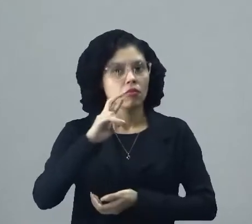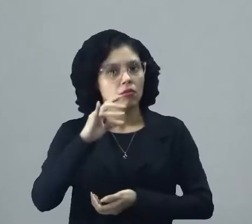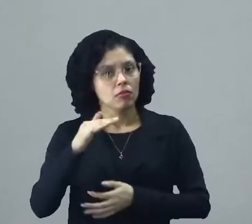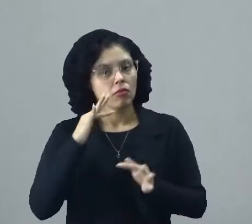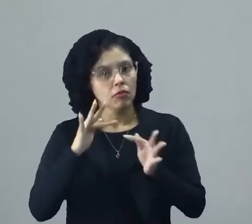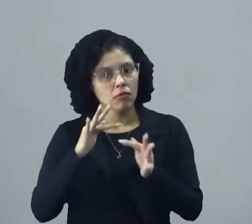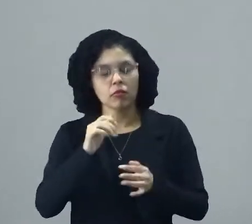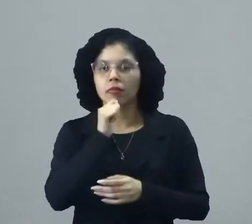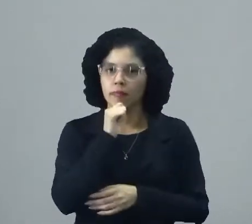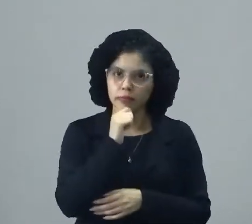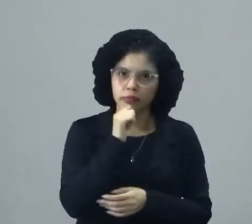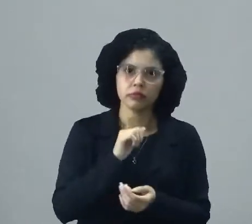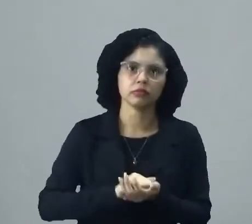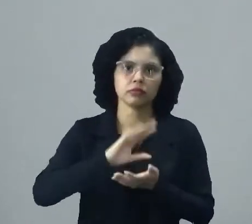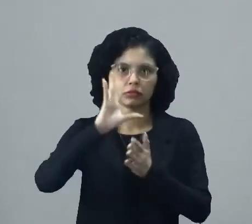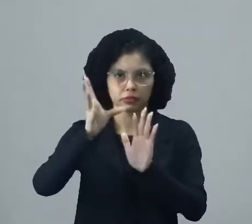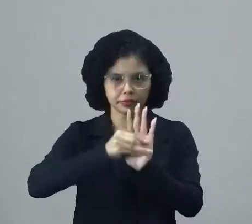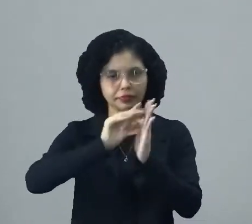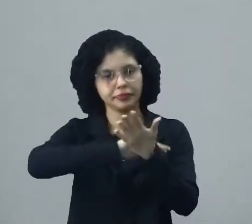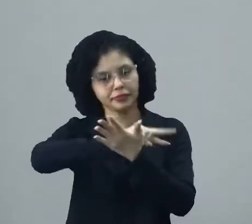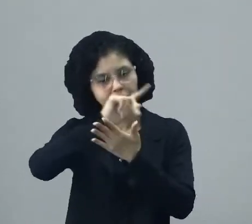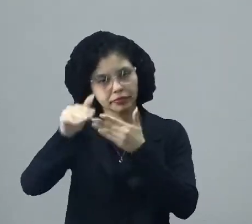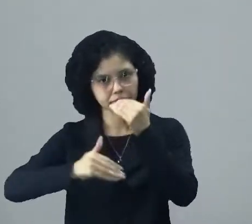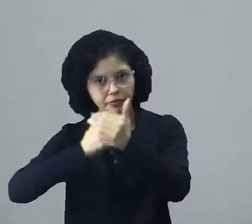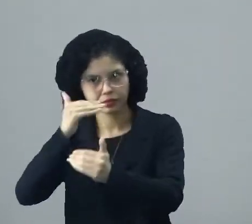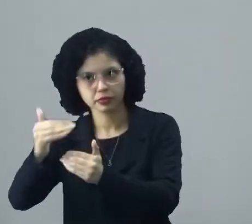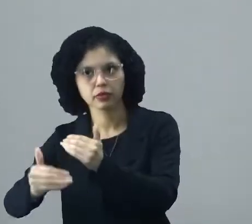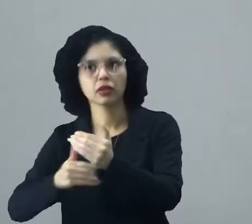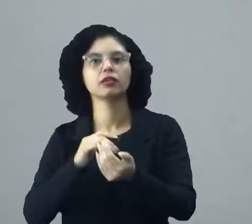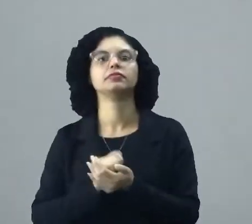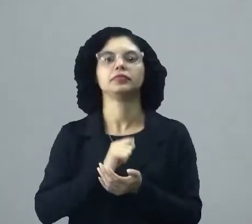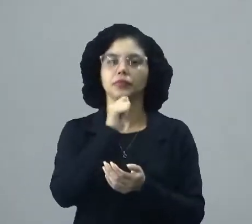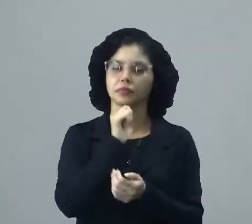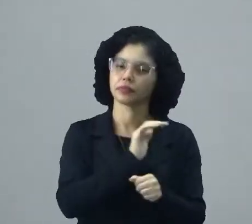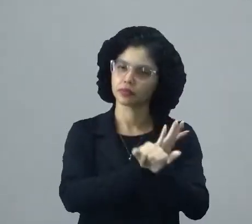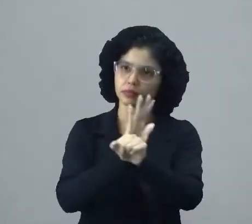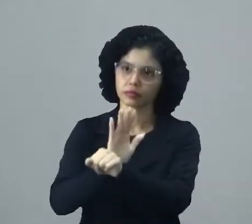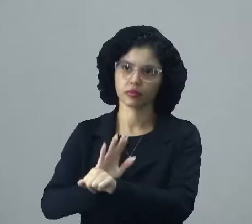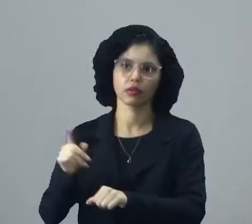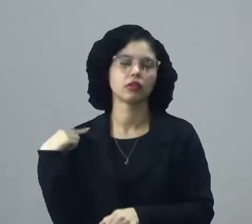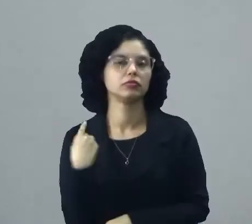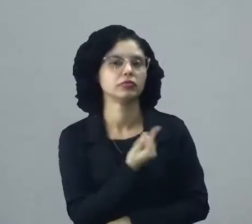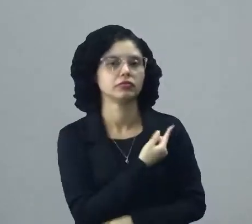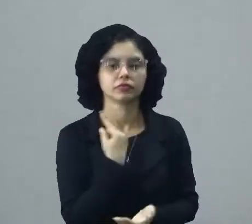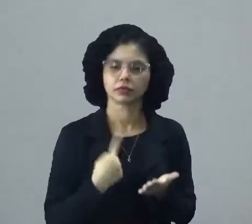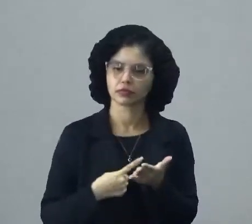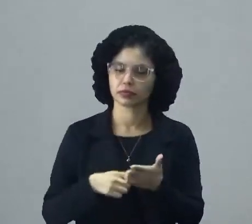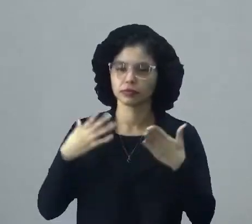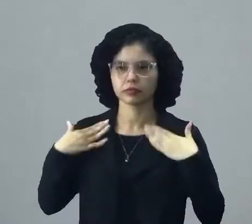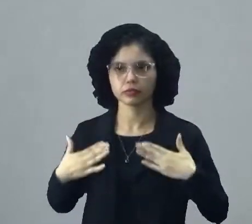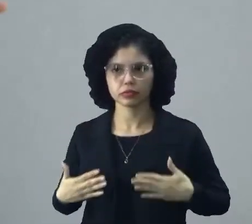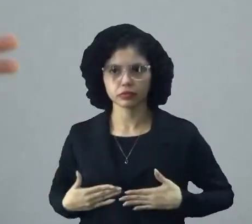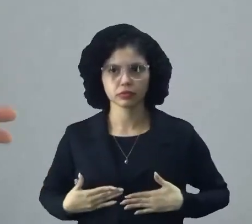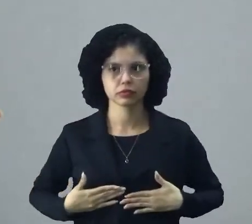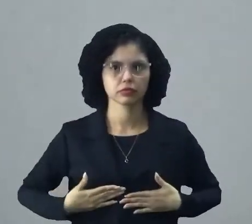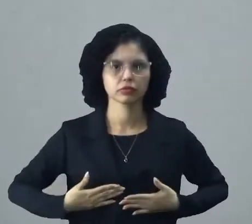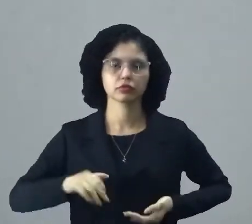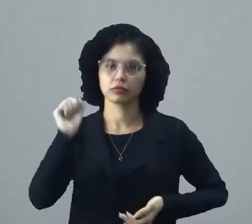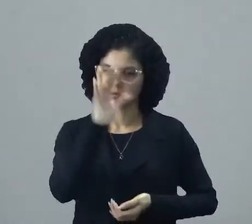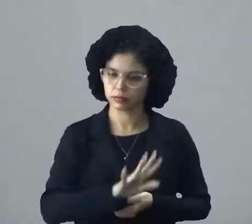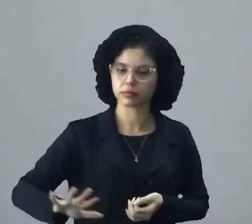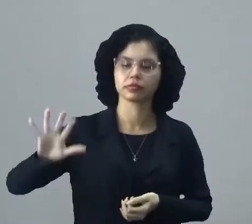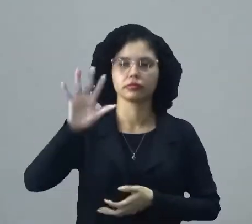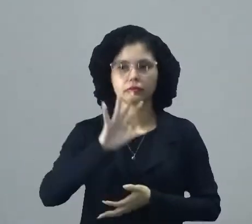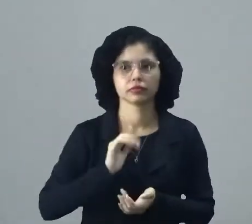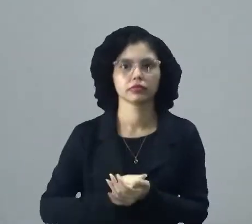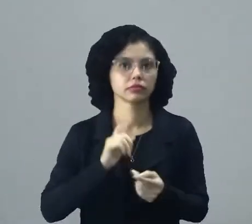física, a gente consegue atribuir diversos outros desenvolvimentos que vão auxiliar no nosso condicionamento físico de forma um pouco mais